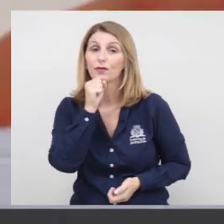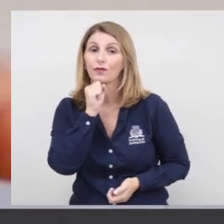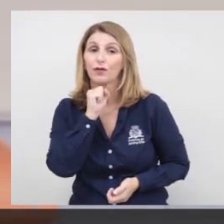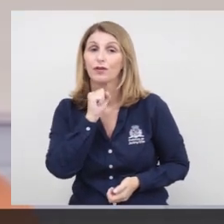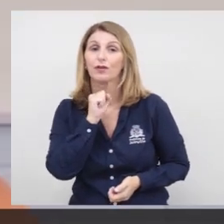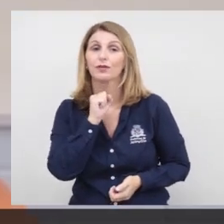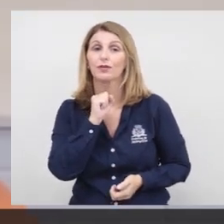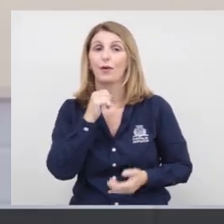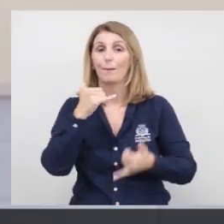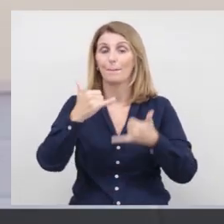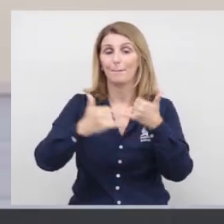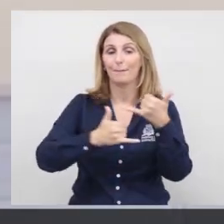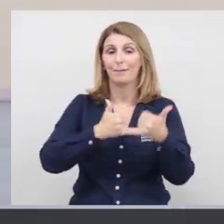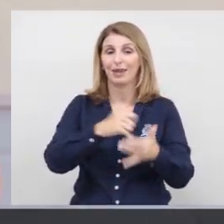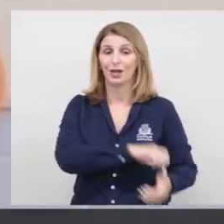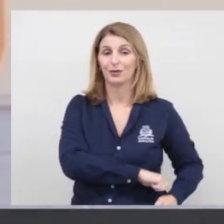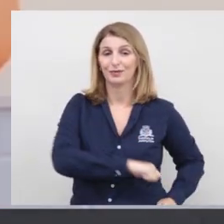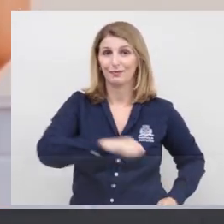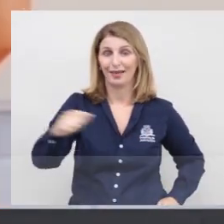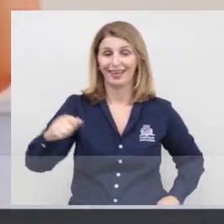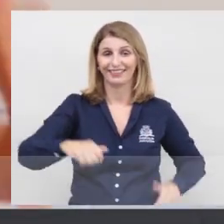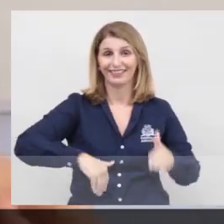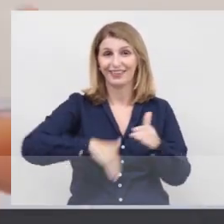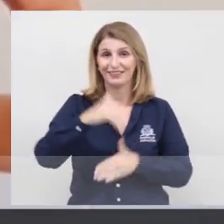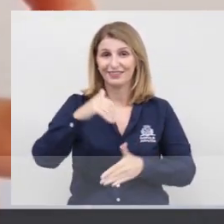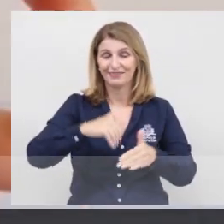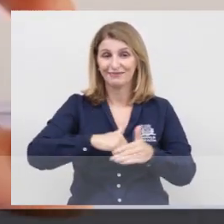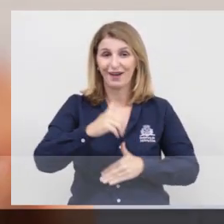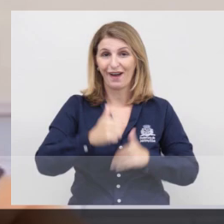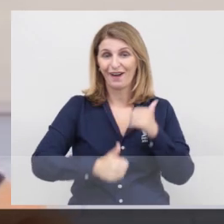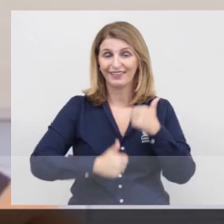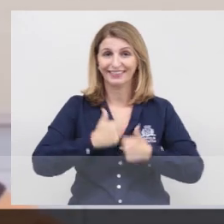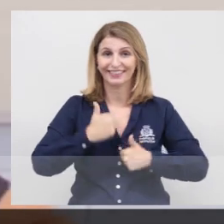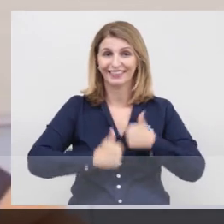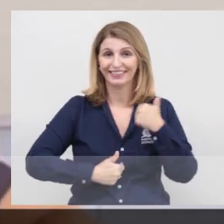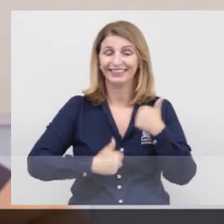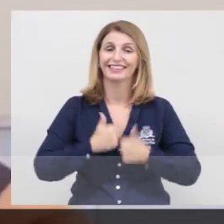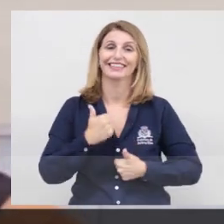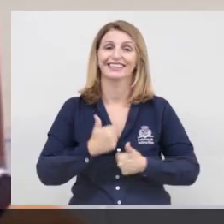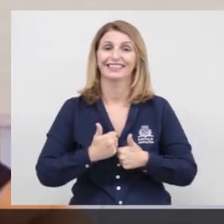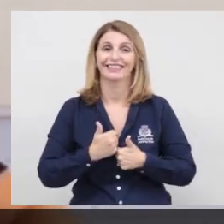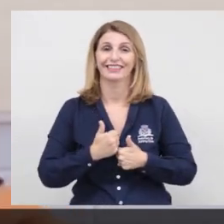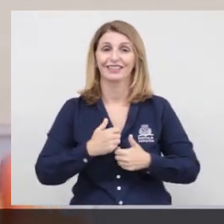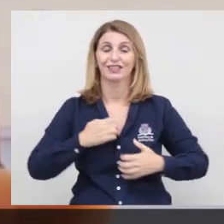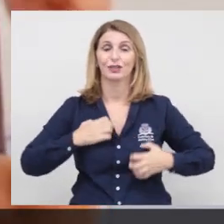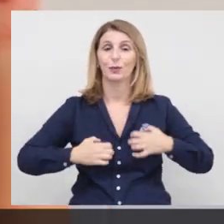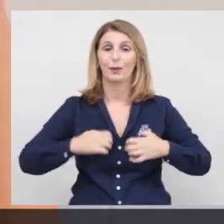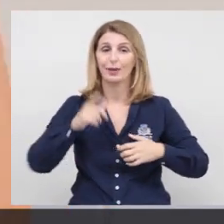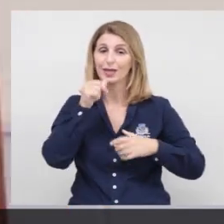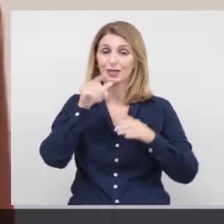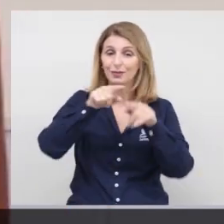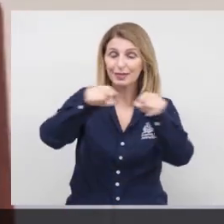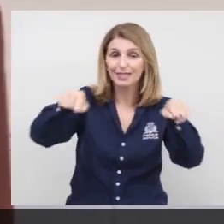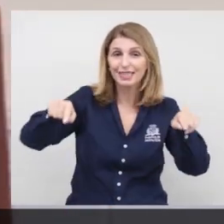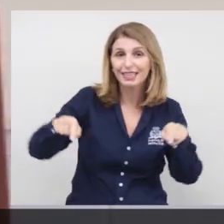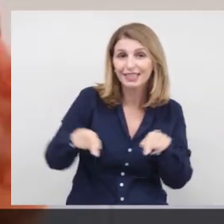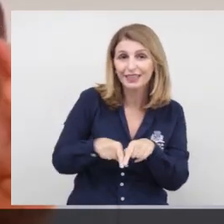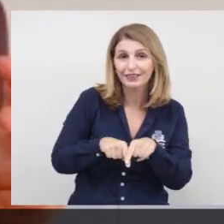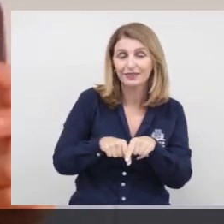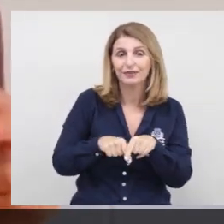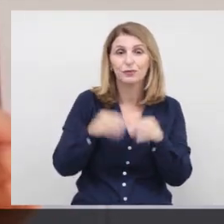beijos vovô Eu amo brincar de espada jogar futebol é